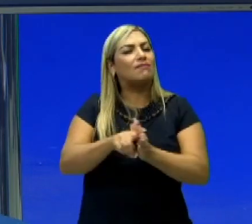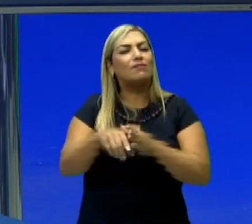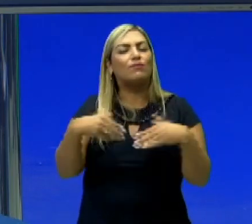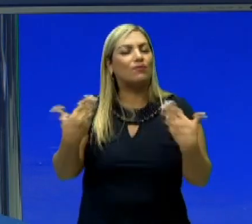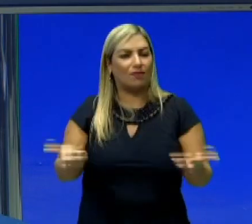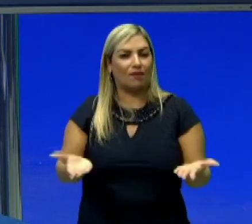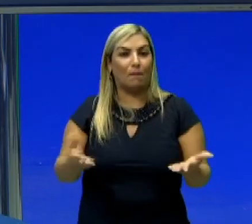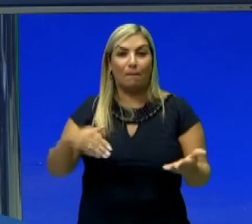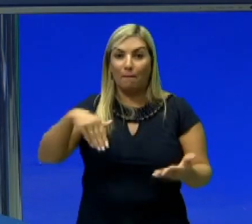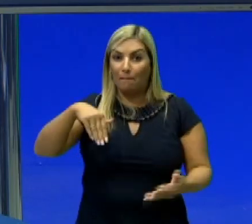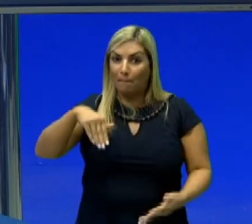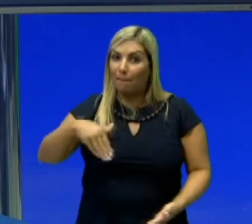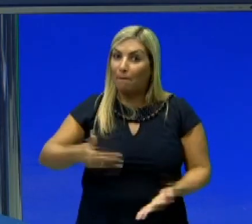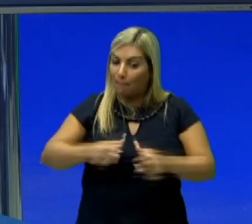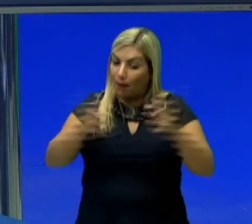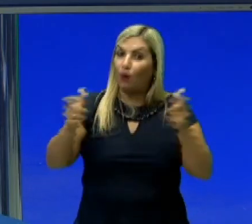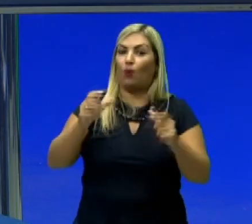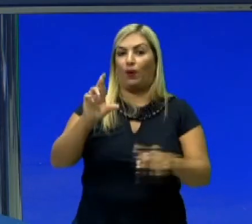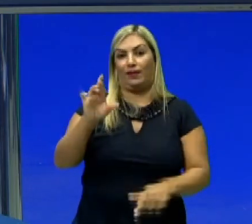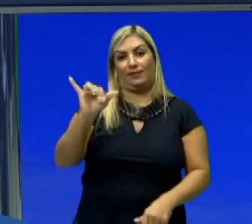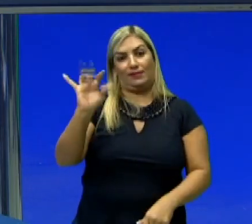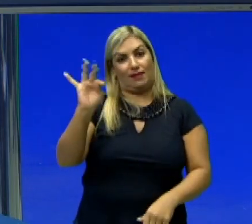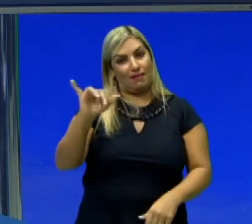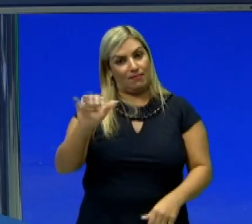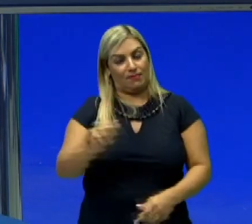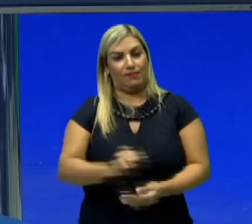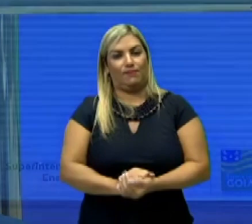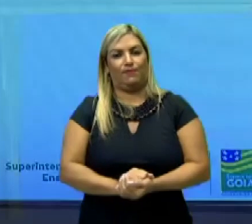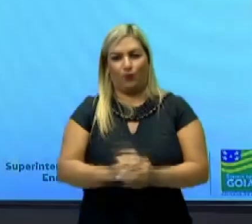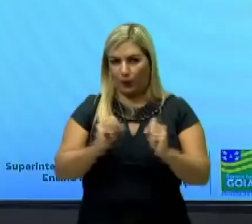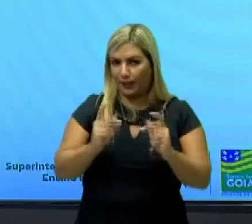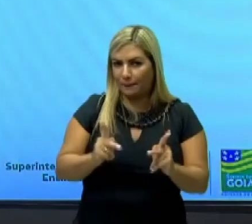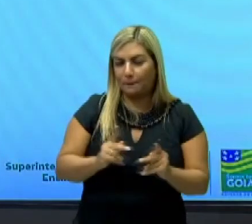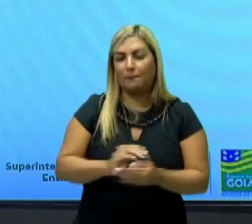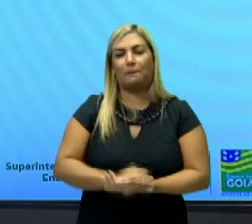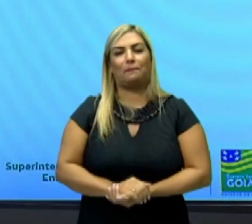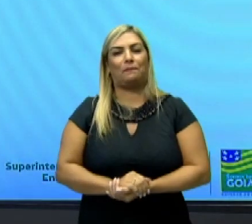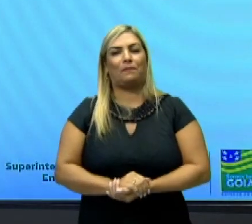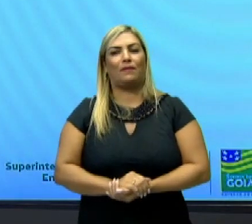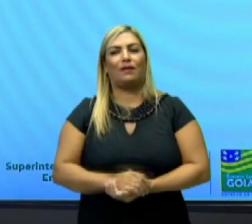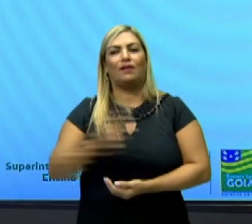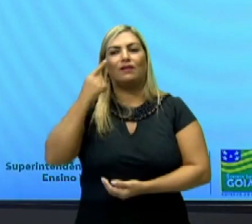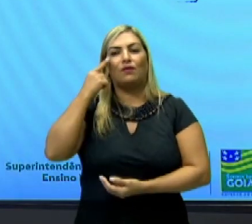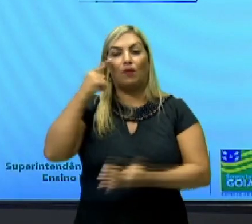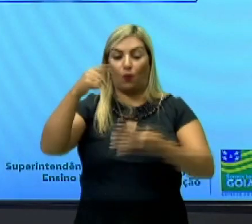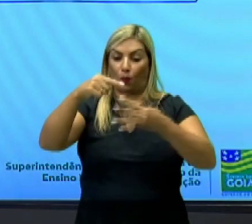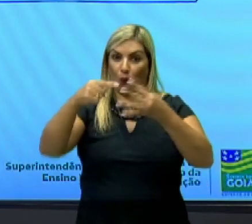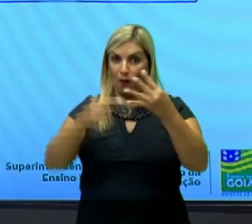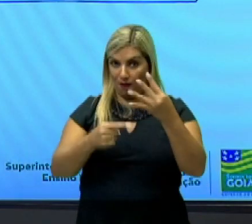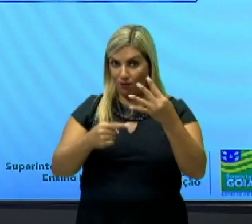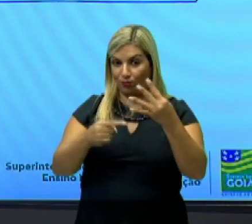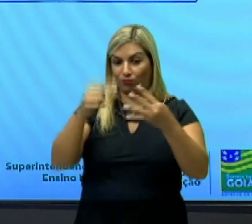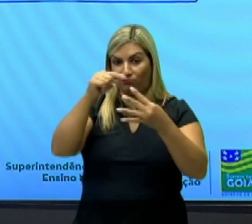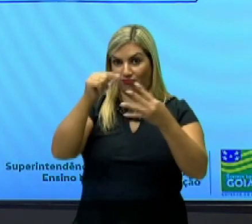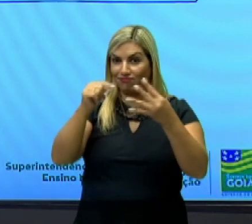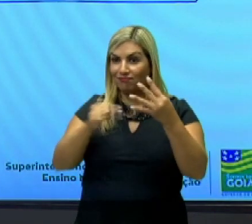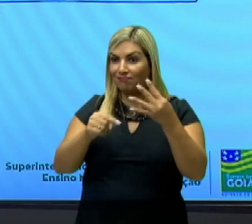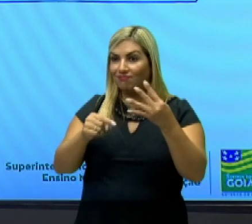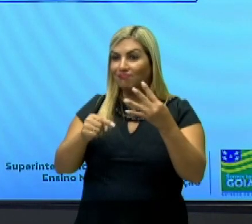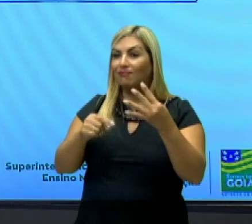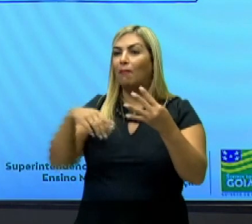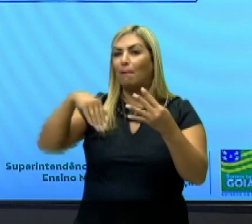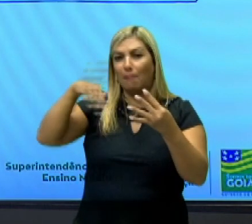tem a maior resistência. Fechou? Tranquilo isso aí? Então, vamos procurar aqui, olha, qual desses 4 elementos vão ter